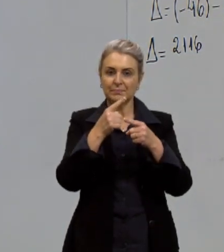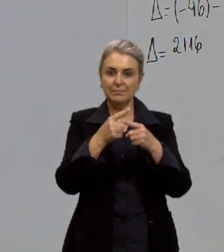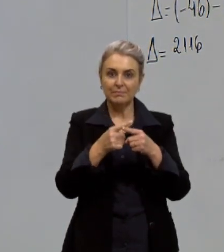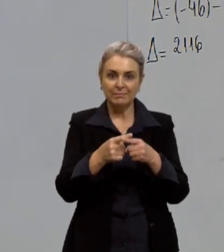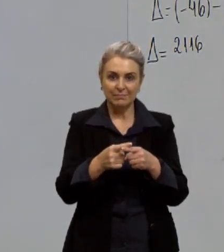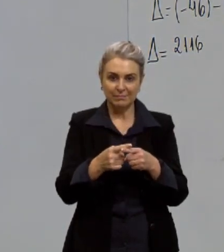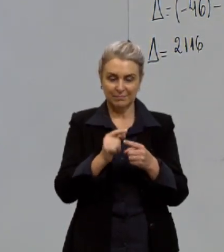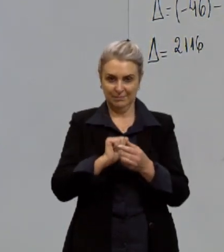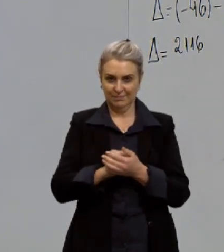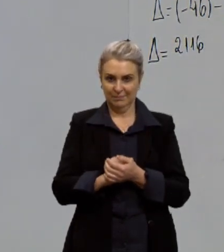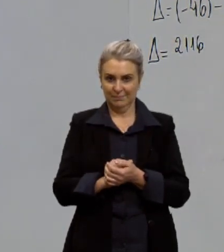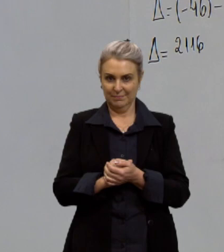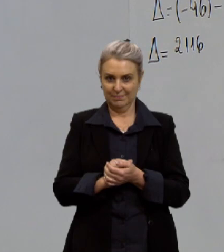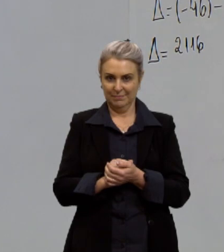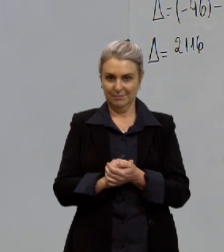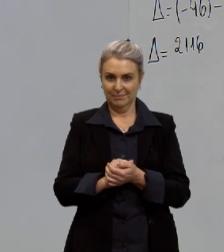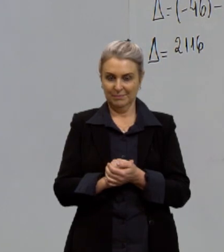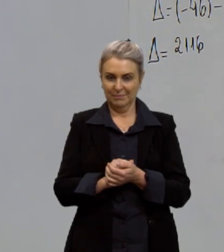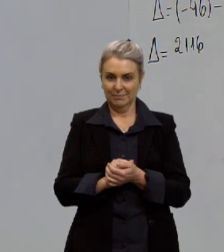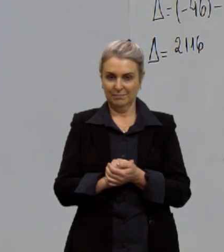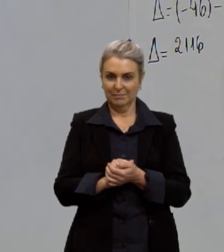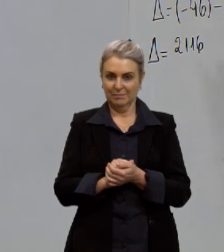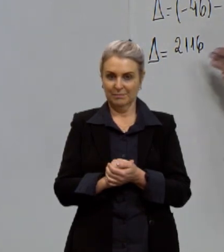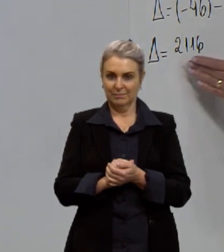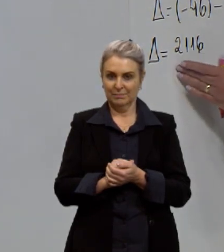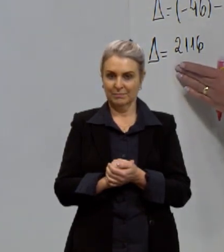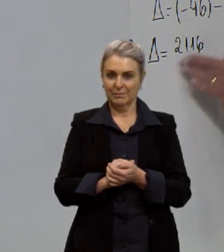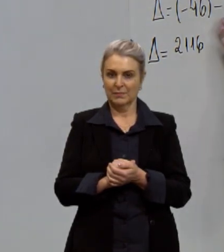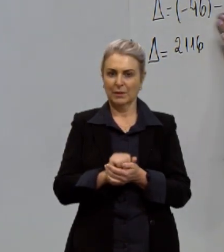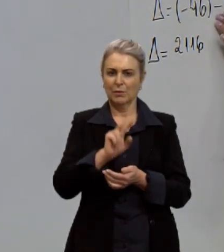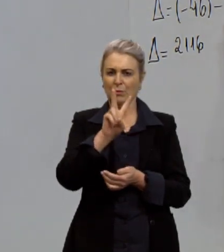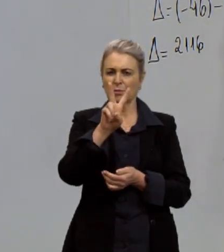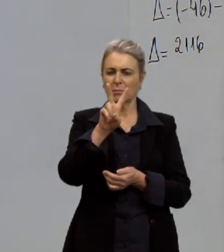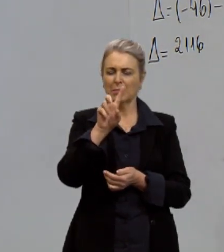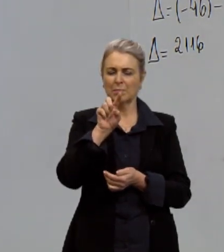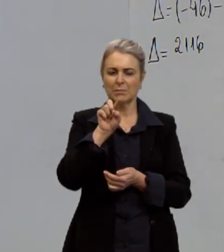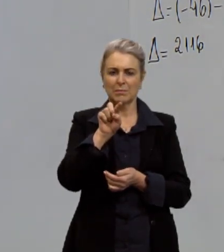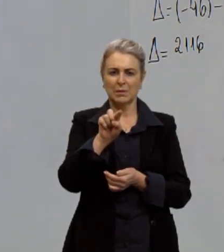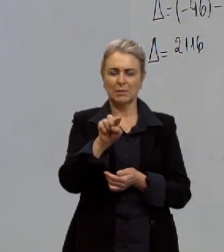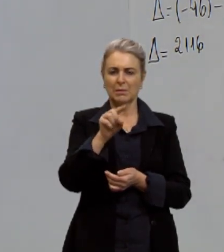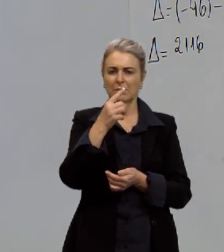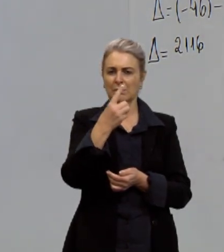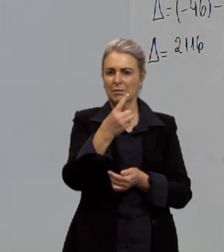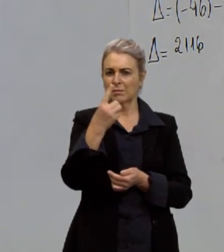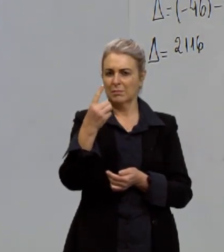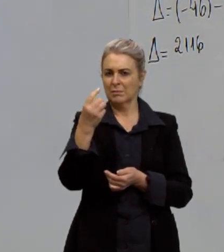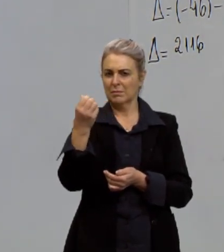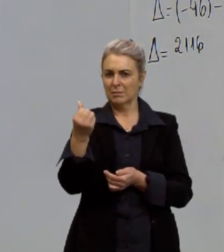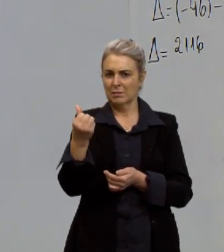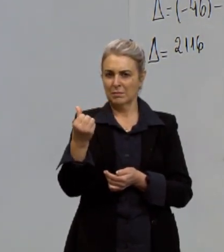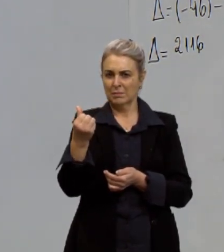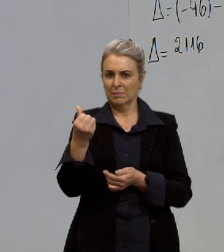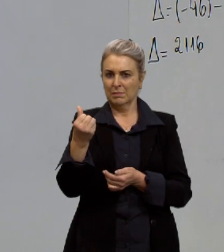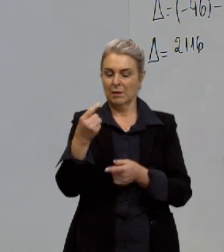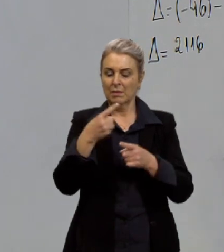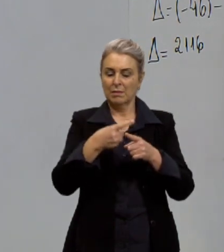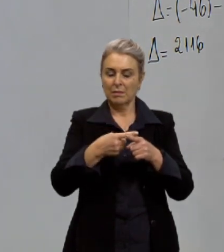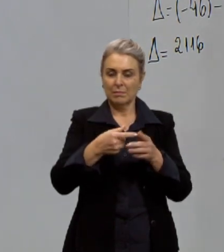multiplicação. É isso aqui que eu tenho que fazer. Não é o 2.116 menos 4. É multiplicação